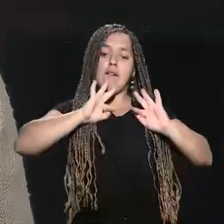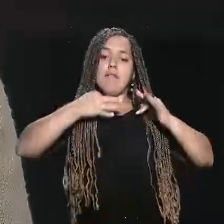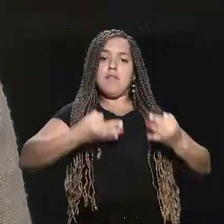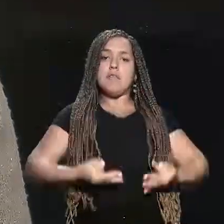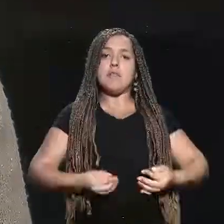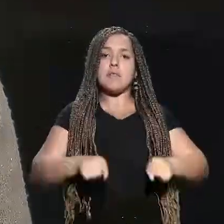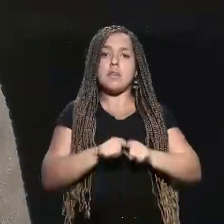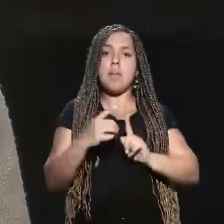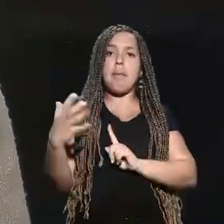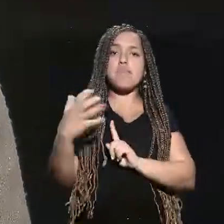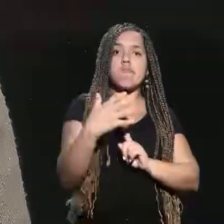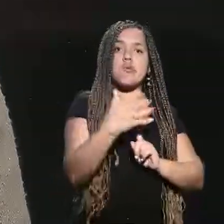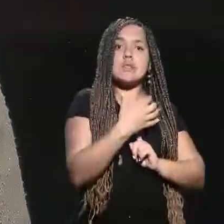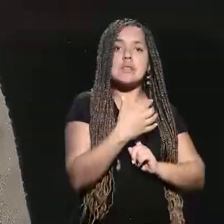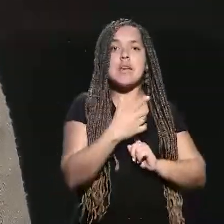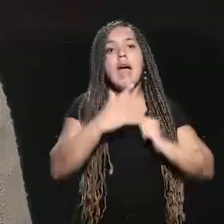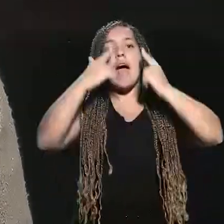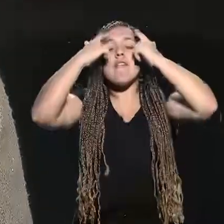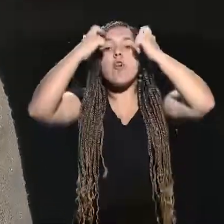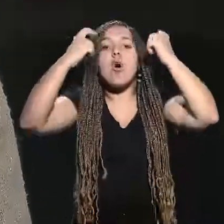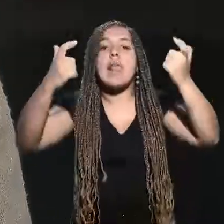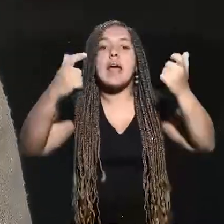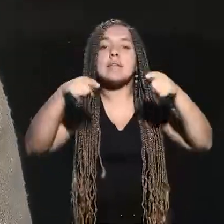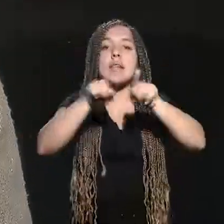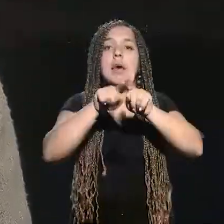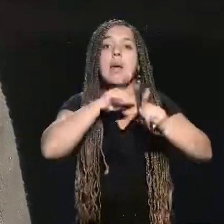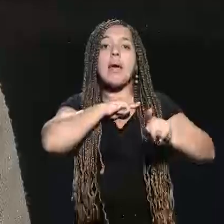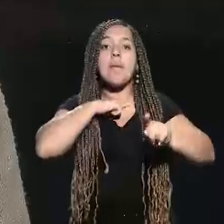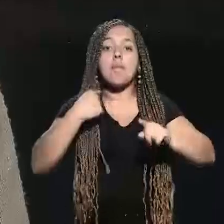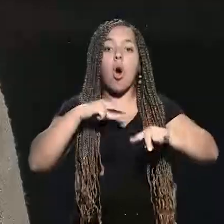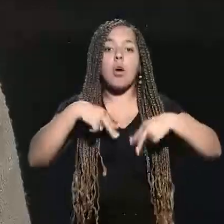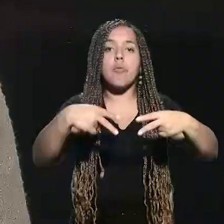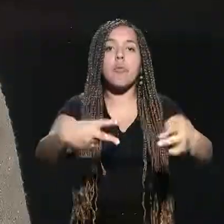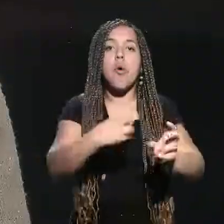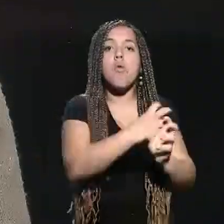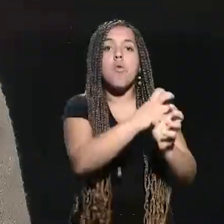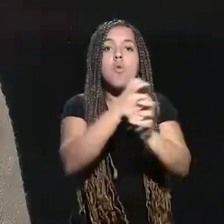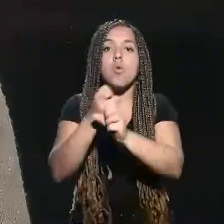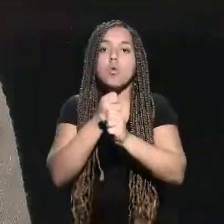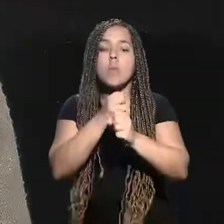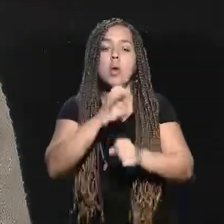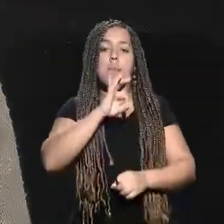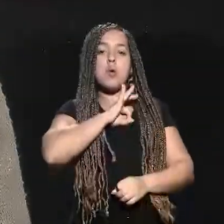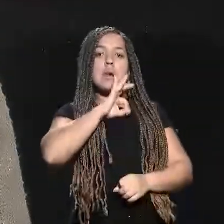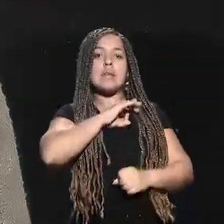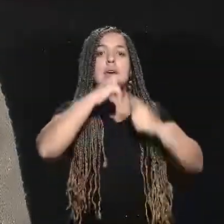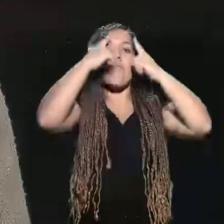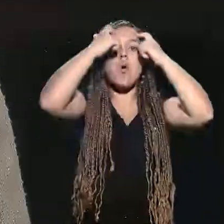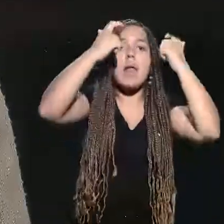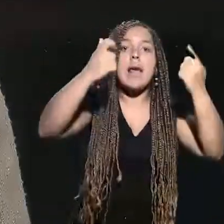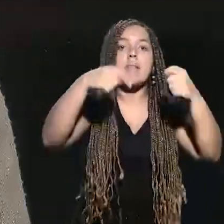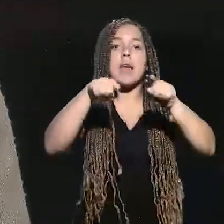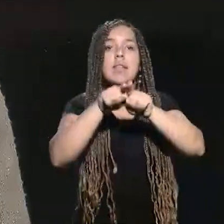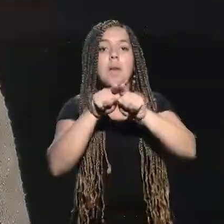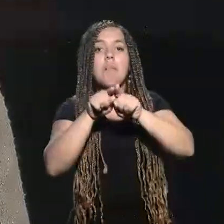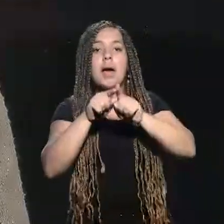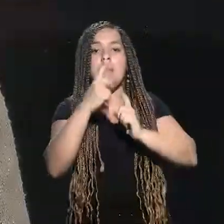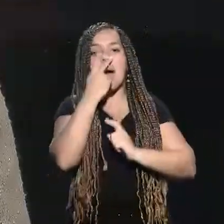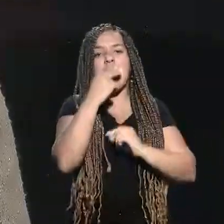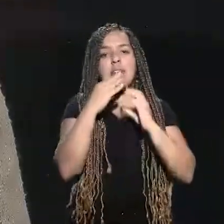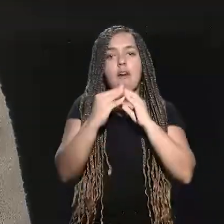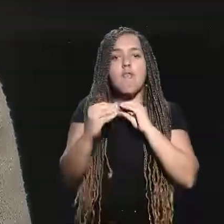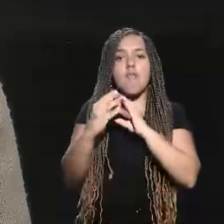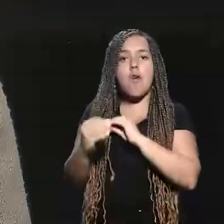a gente pensa na saúde física, né? Pensa na violência, pensa na mortalidade, na violência policial, pensa na evasão